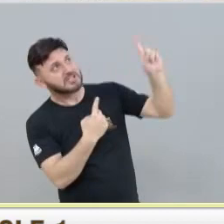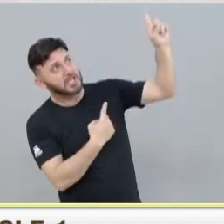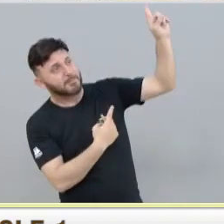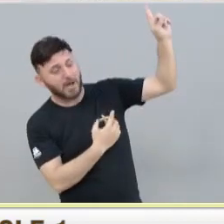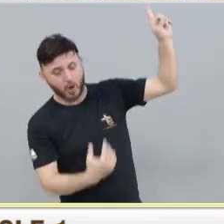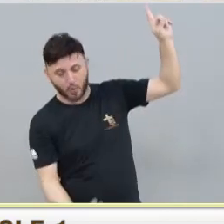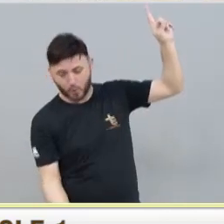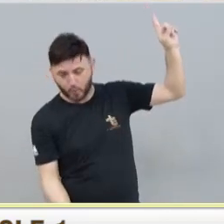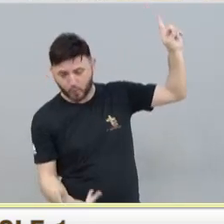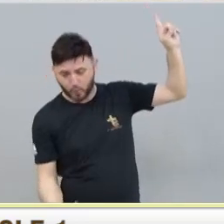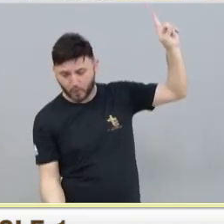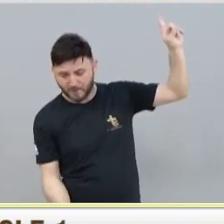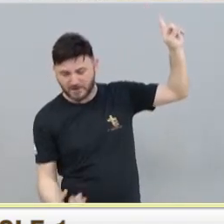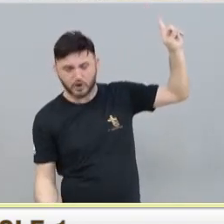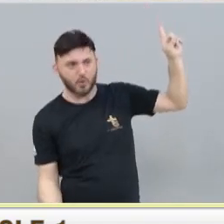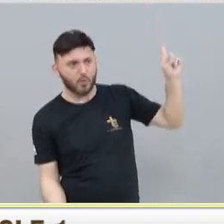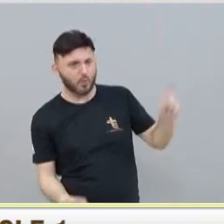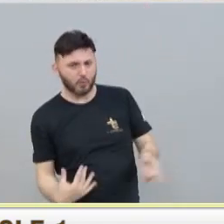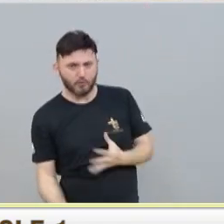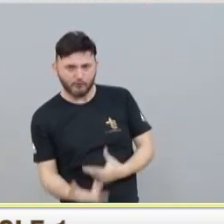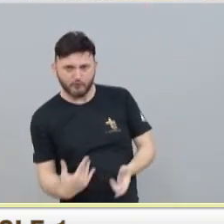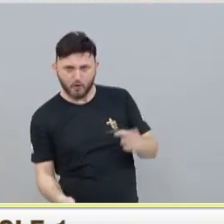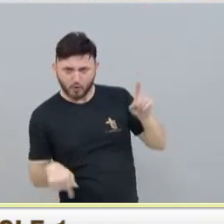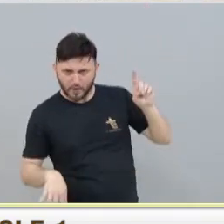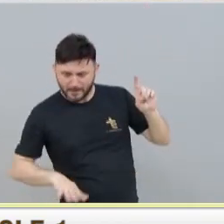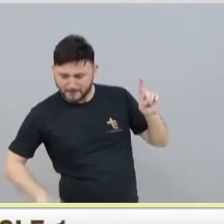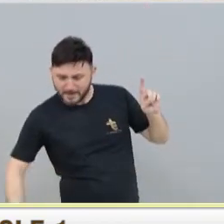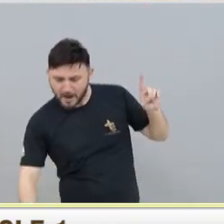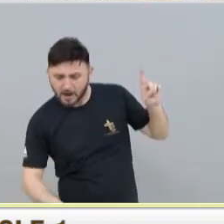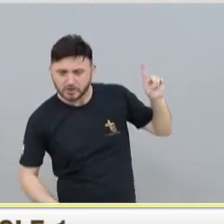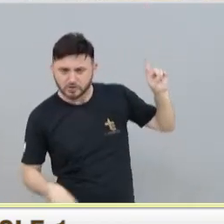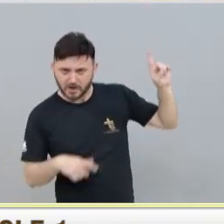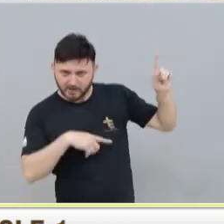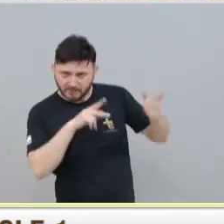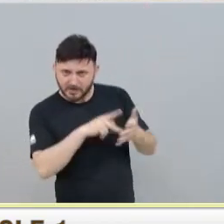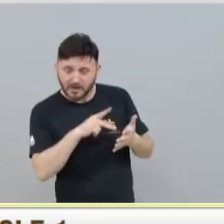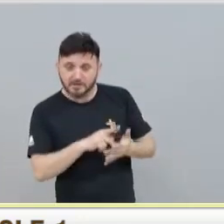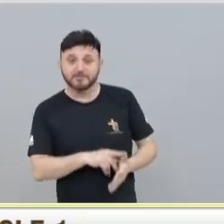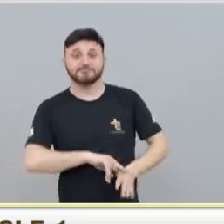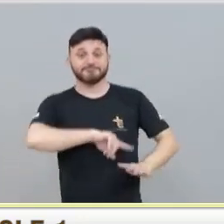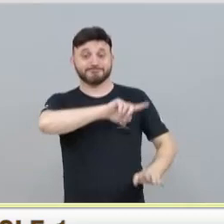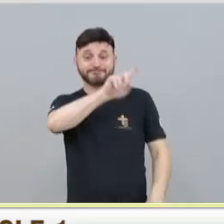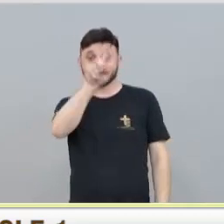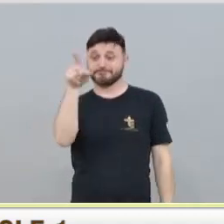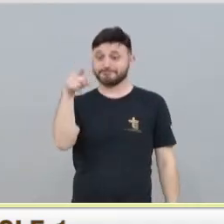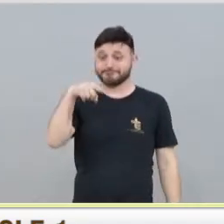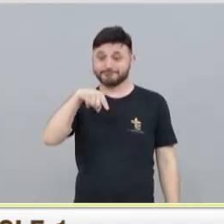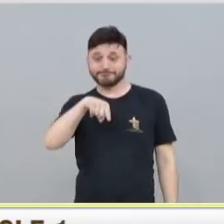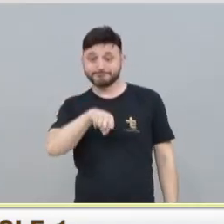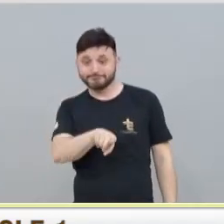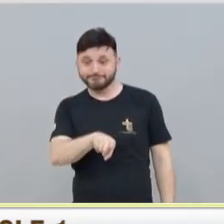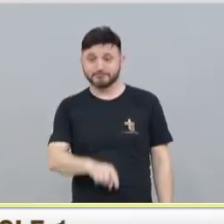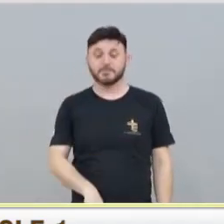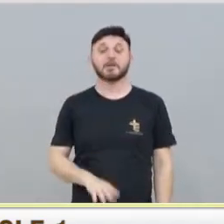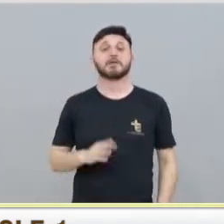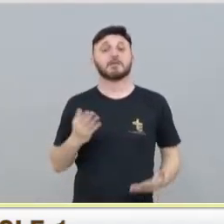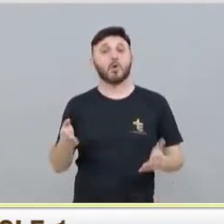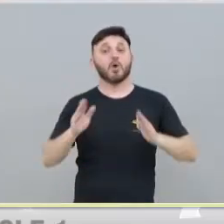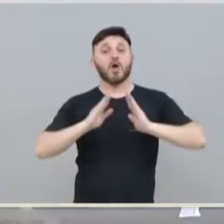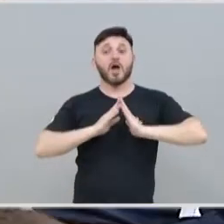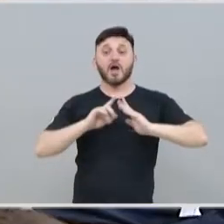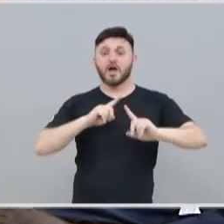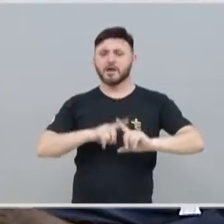inferno é fogo lá embaixo pois é a igreja é muito clara